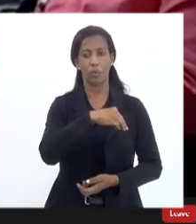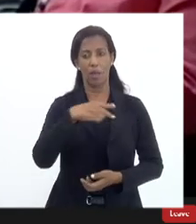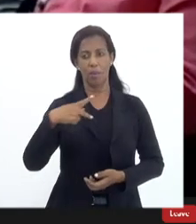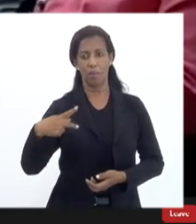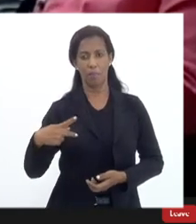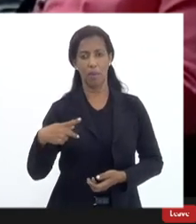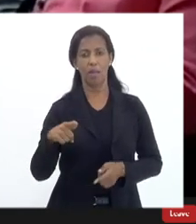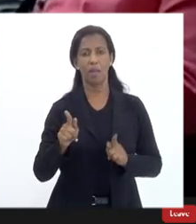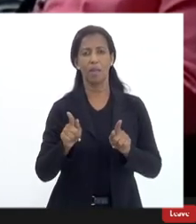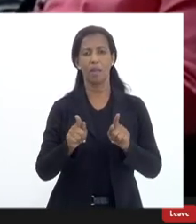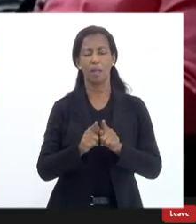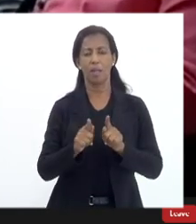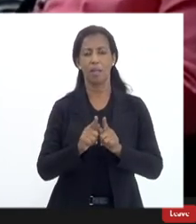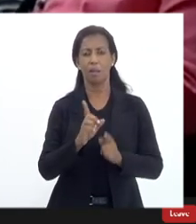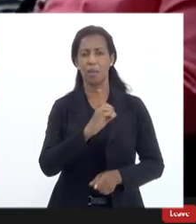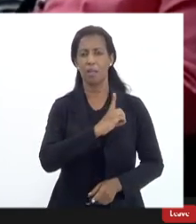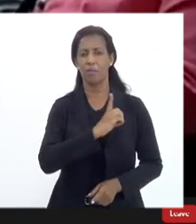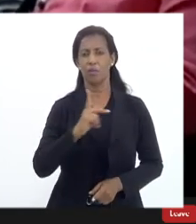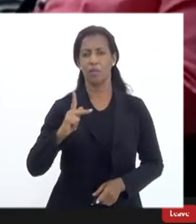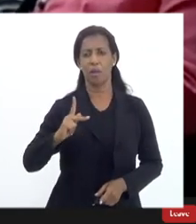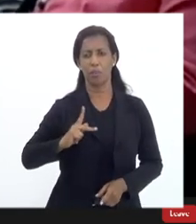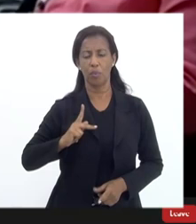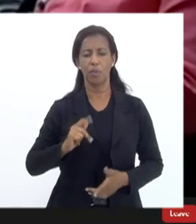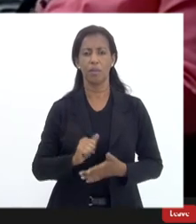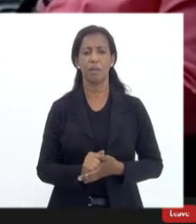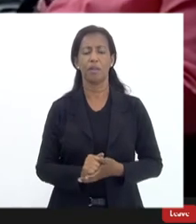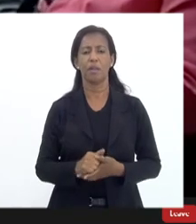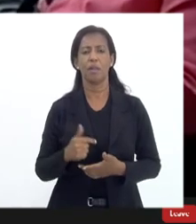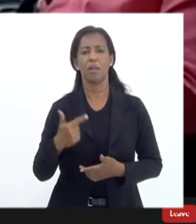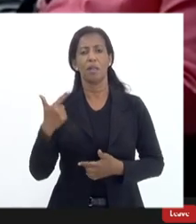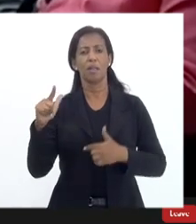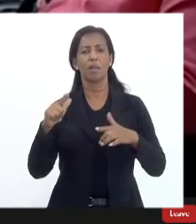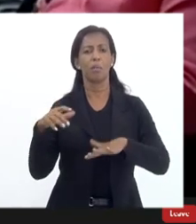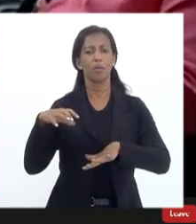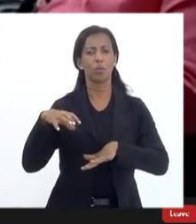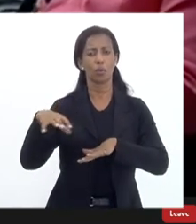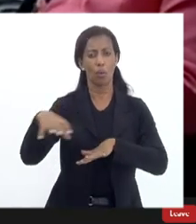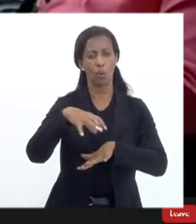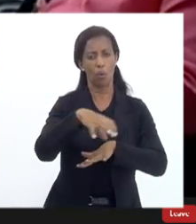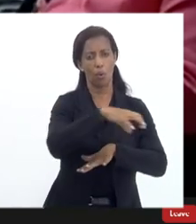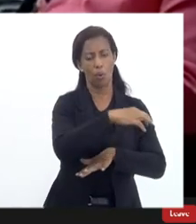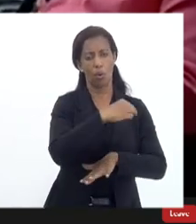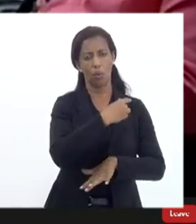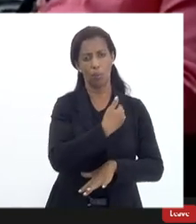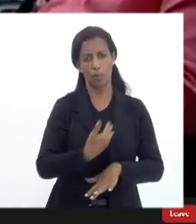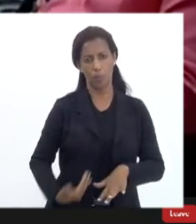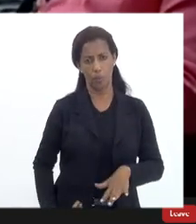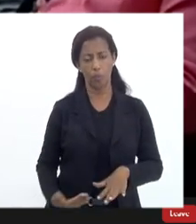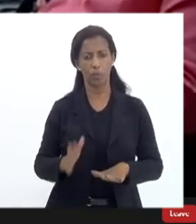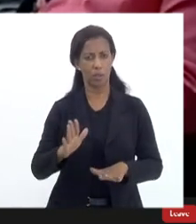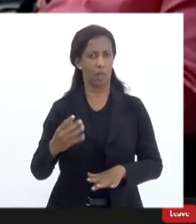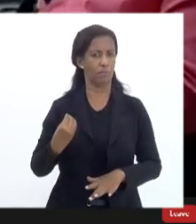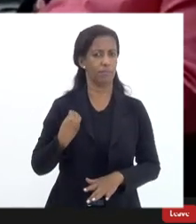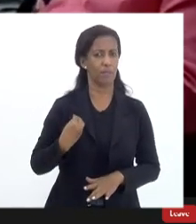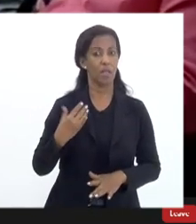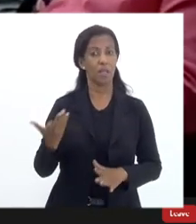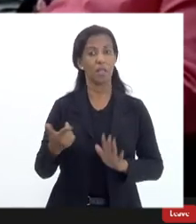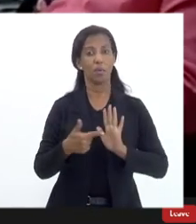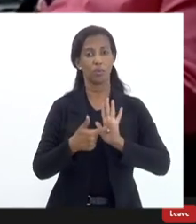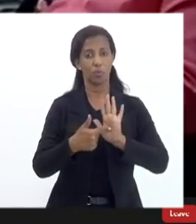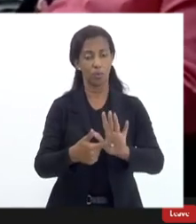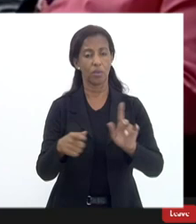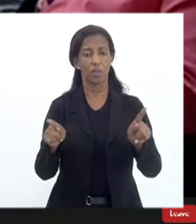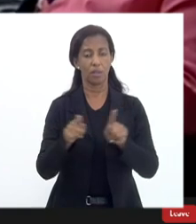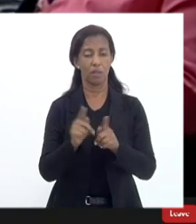da Defensoria, dos demais órgãos do Ministério Público que estavam presentes e que eu gostaria de apresentar